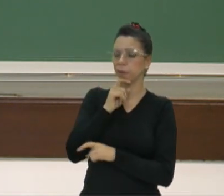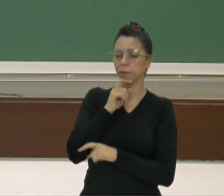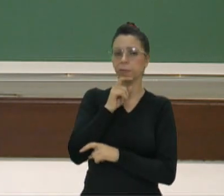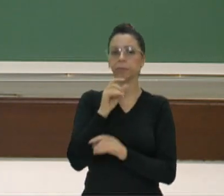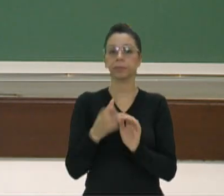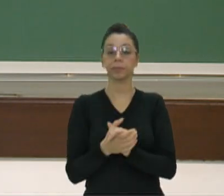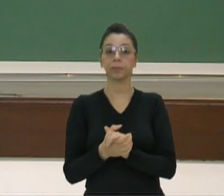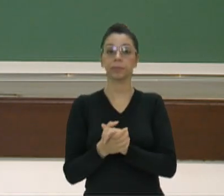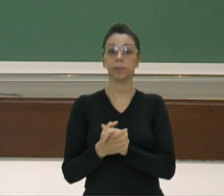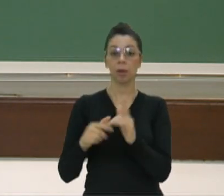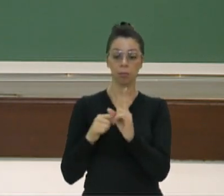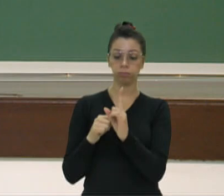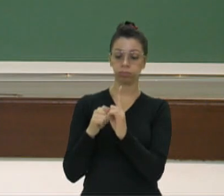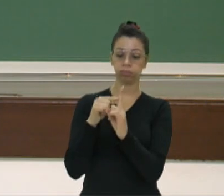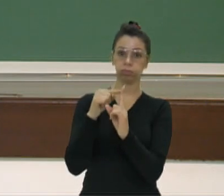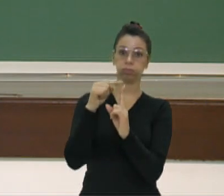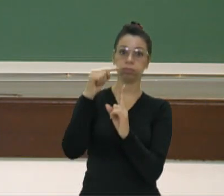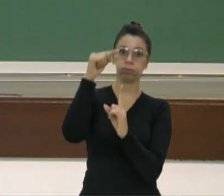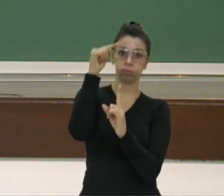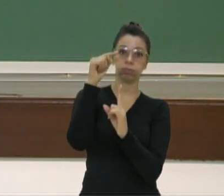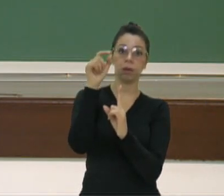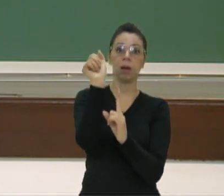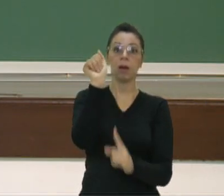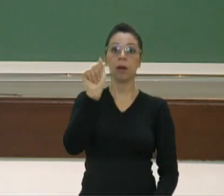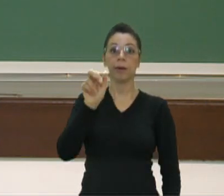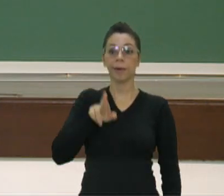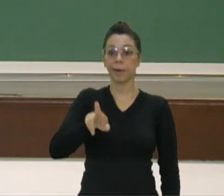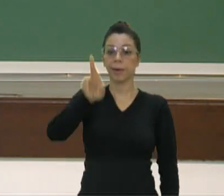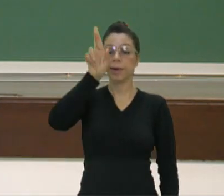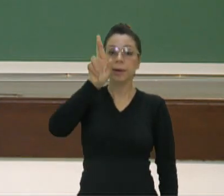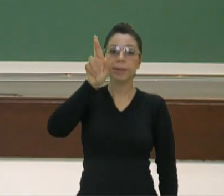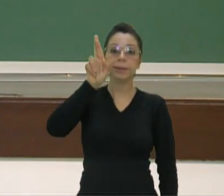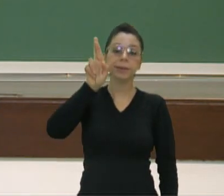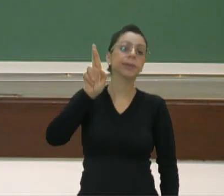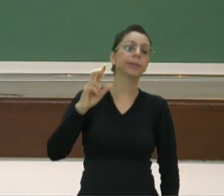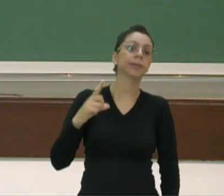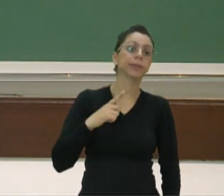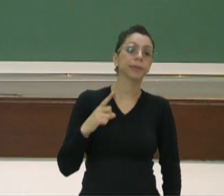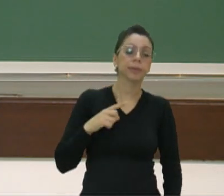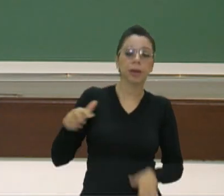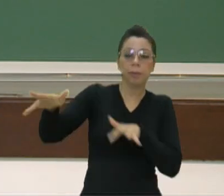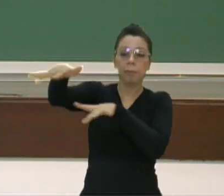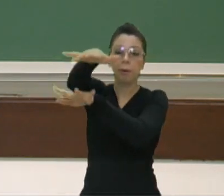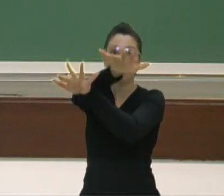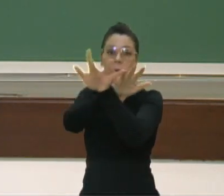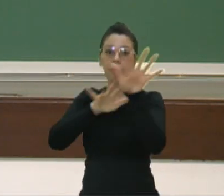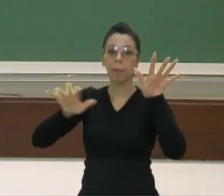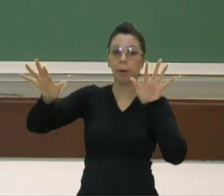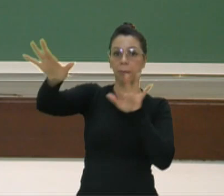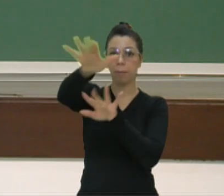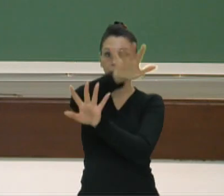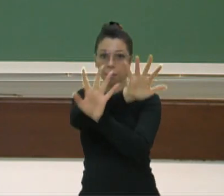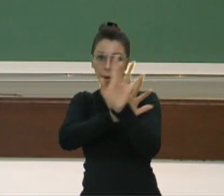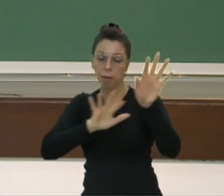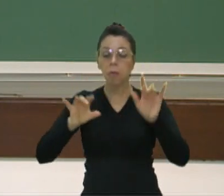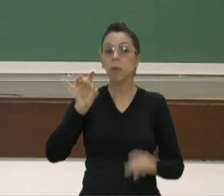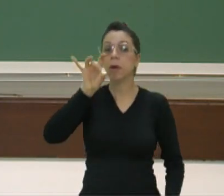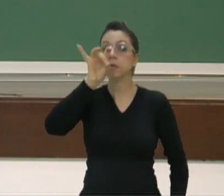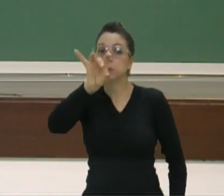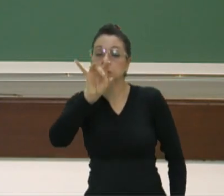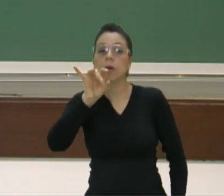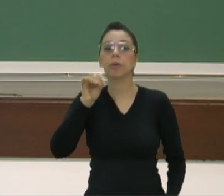Temperatura do ar é uma consequência, ela é nós temos uma chamada circulação atmosférica. Então não é uma coisa